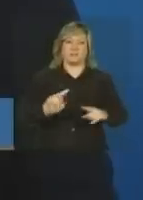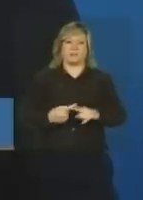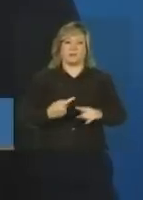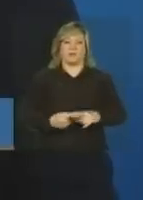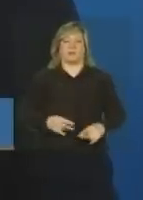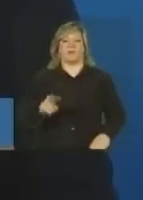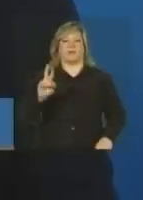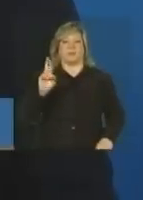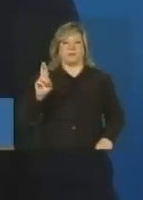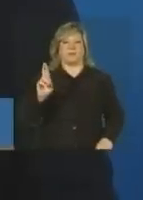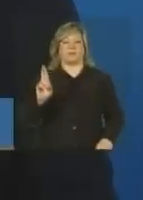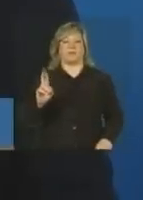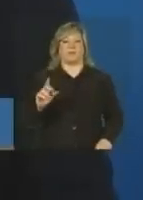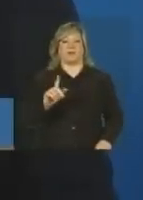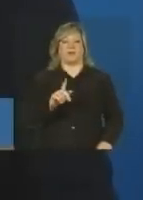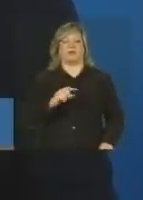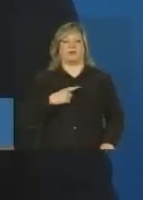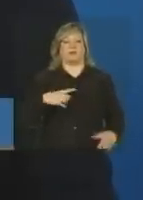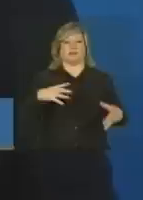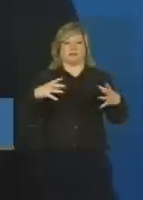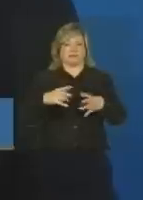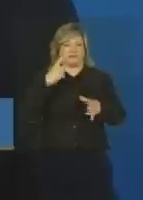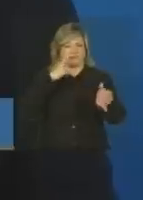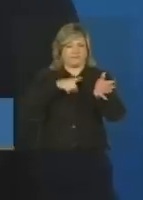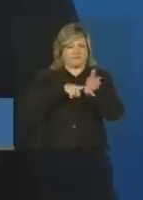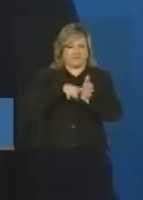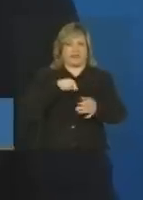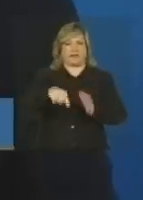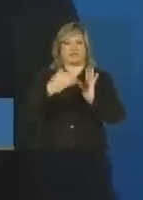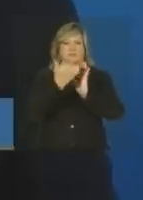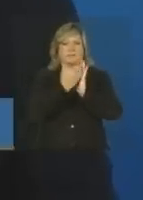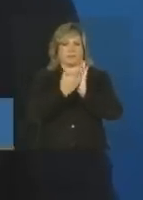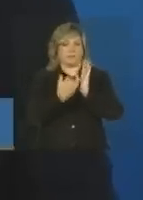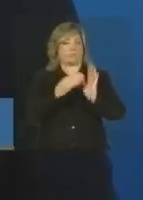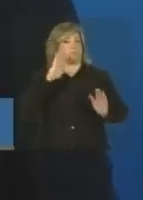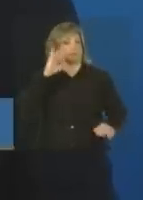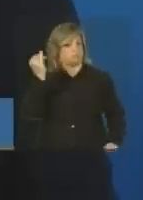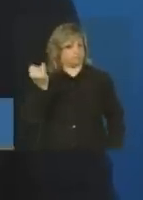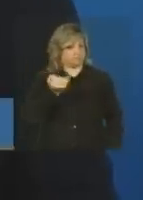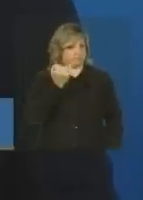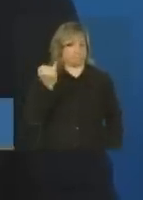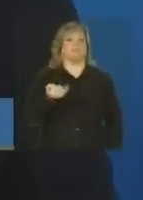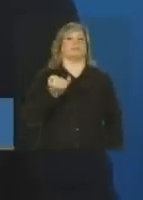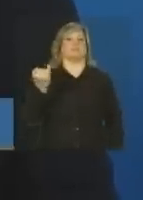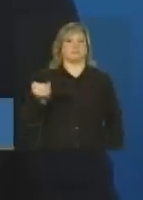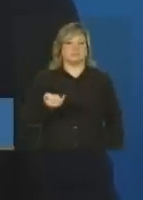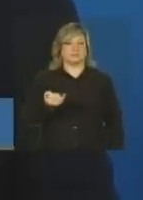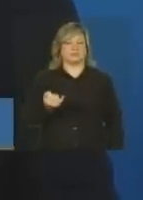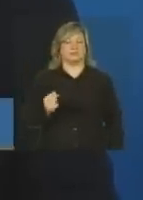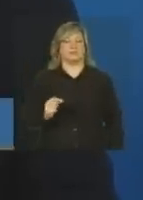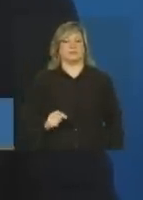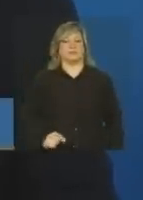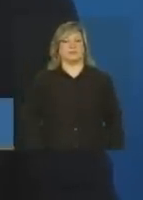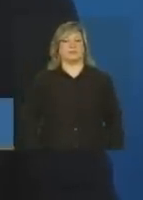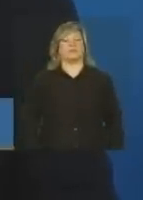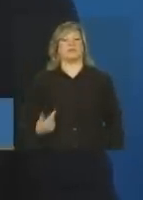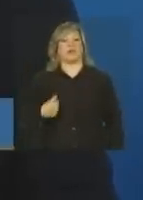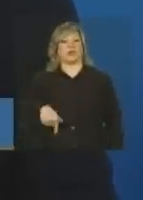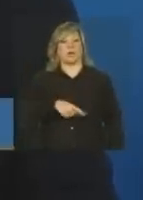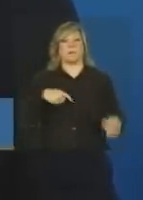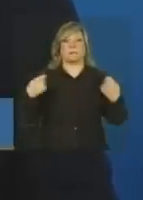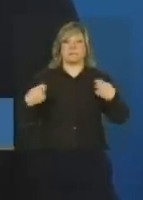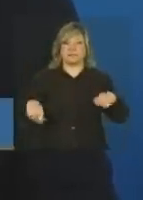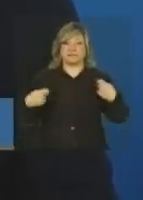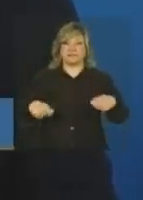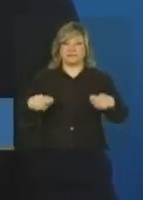papel da instância de controle social na fiscalização do programa é fundamental, né? A gente